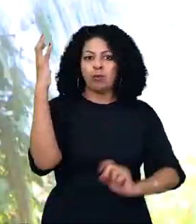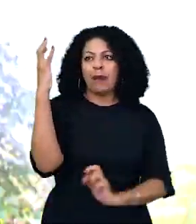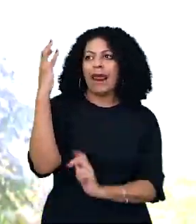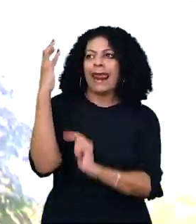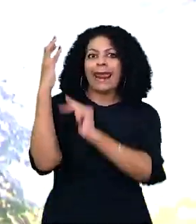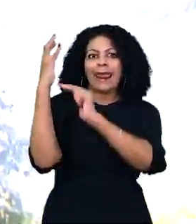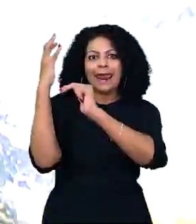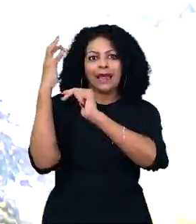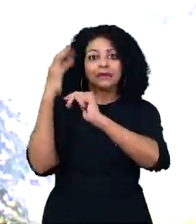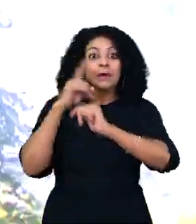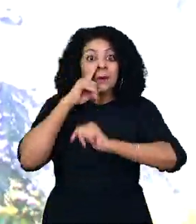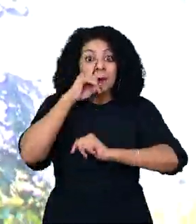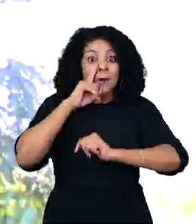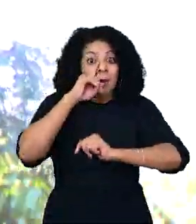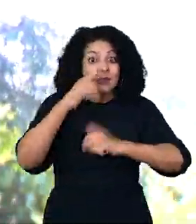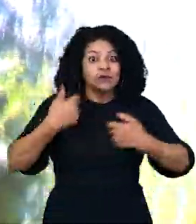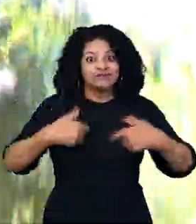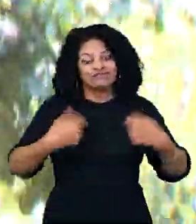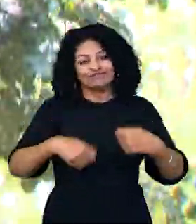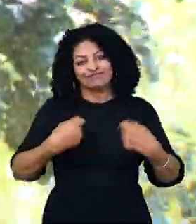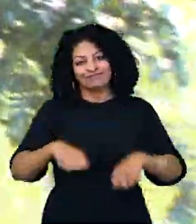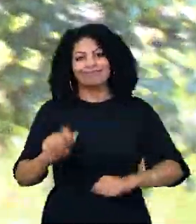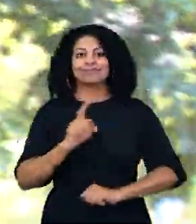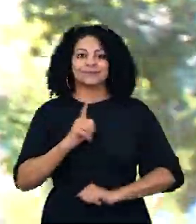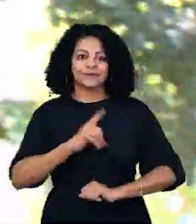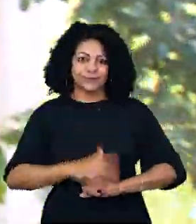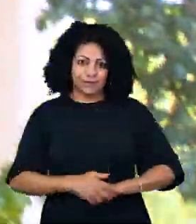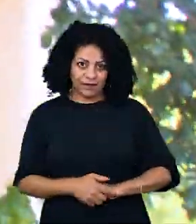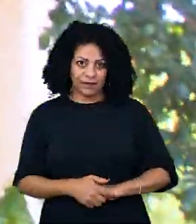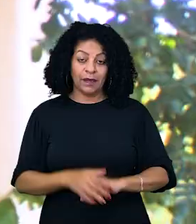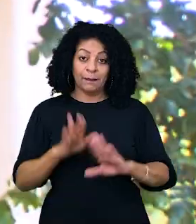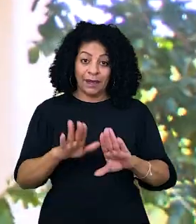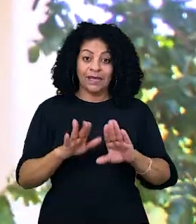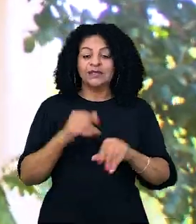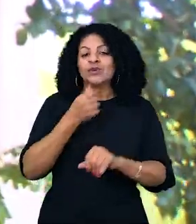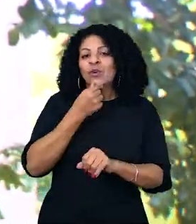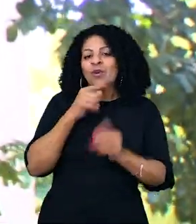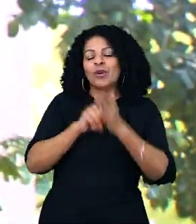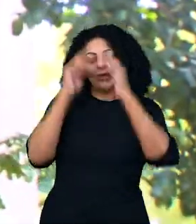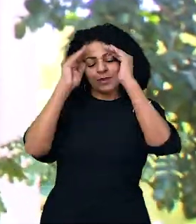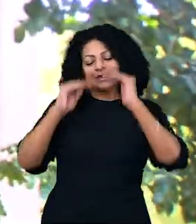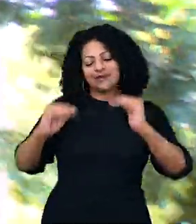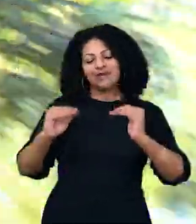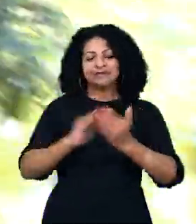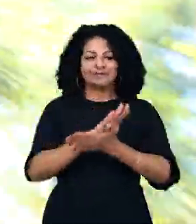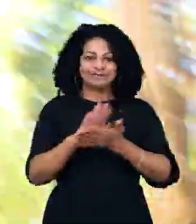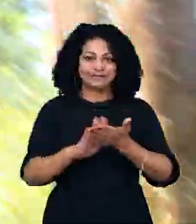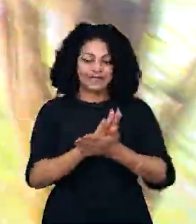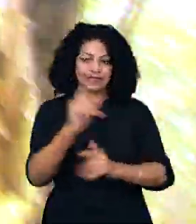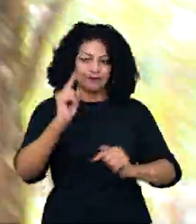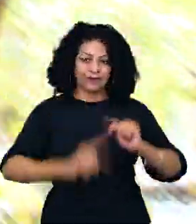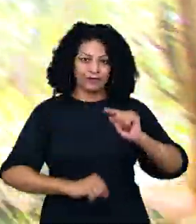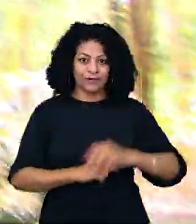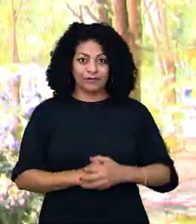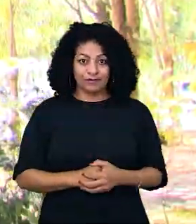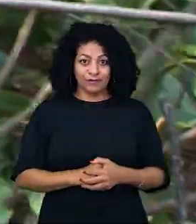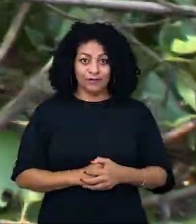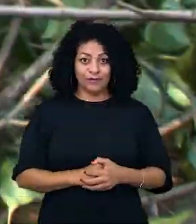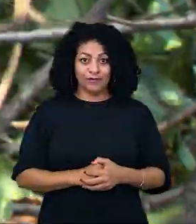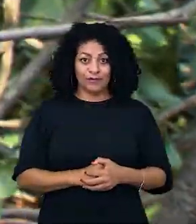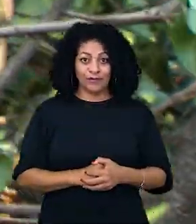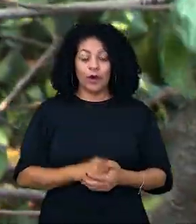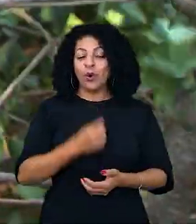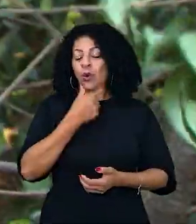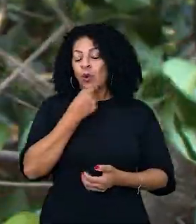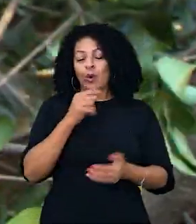empresa sustentou que o trabalhador agiu de forma insegura ao realizar um procedimento proibido e que o empregado não havia